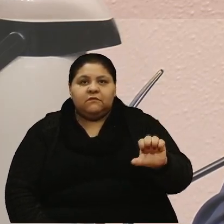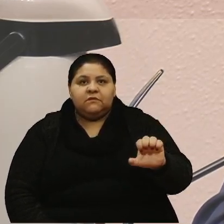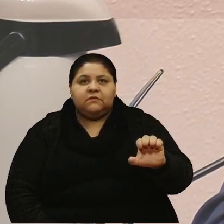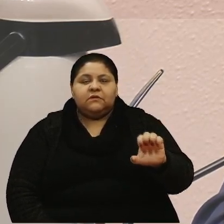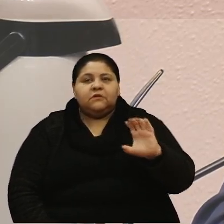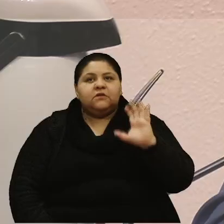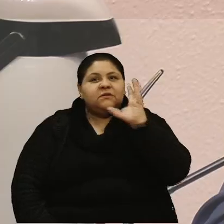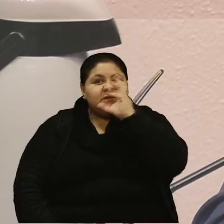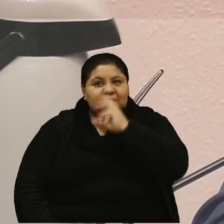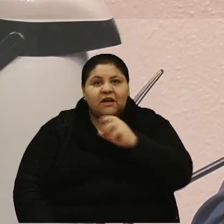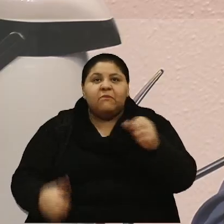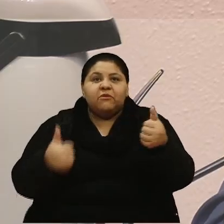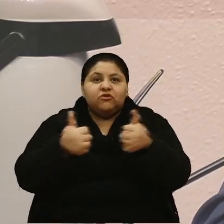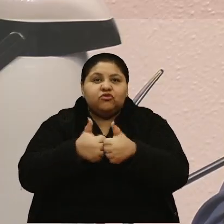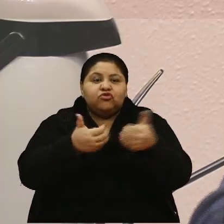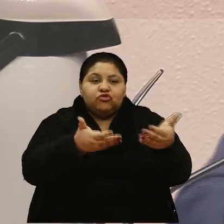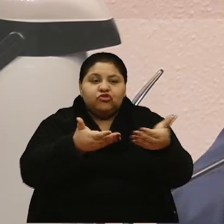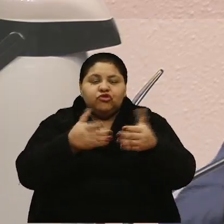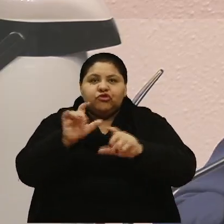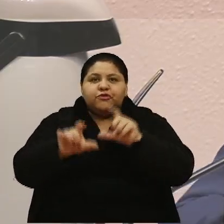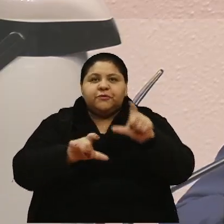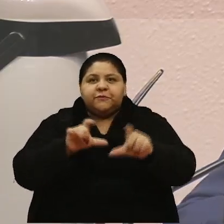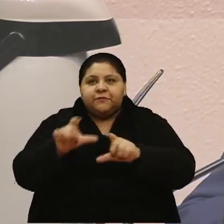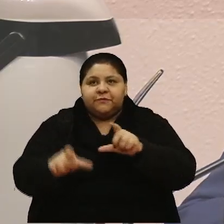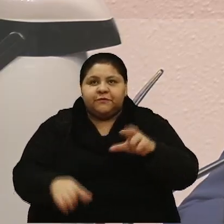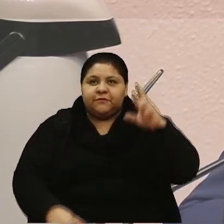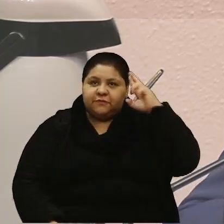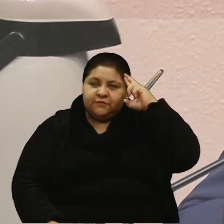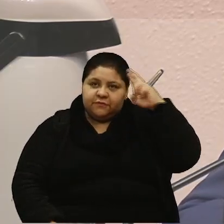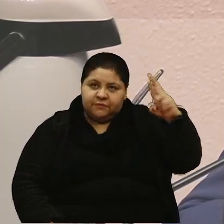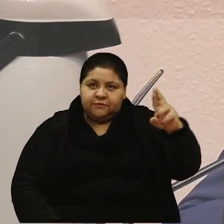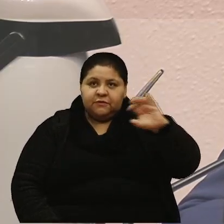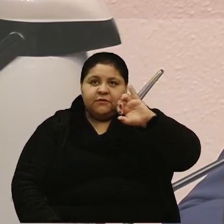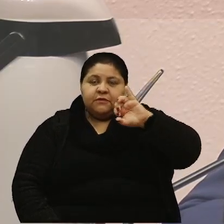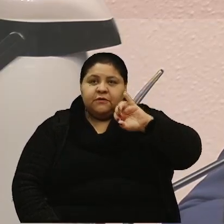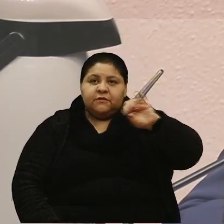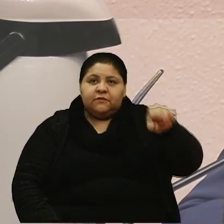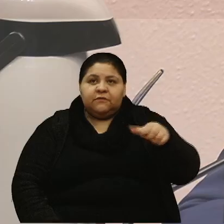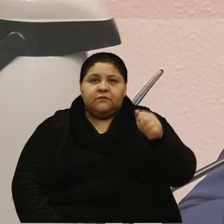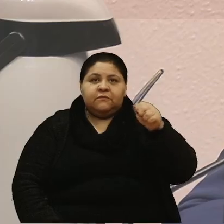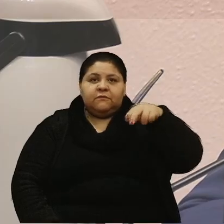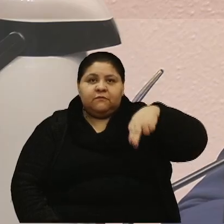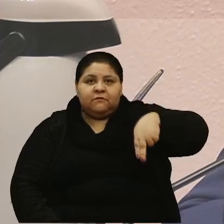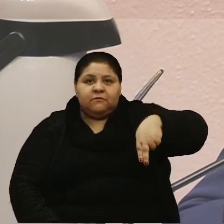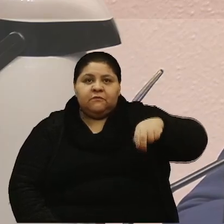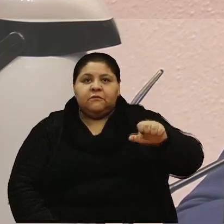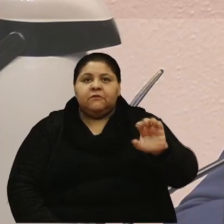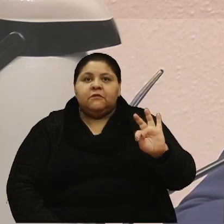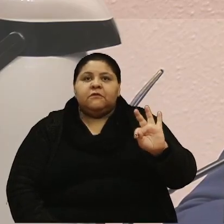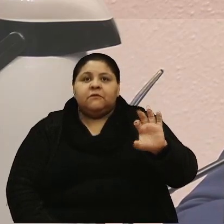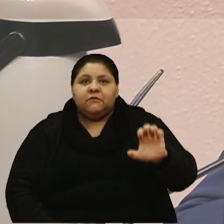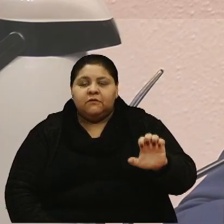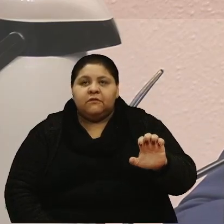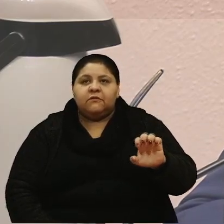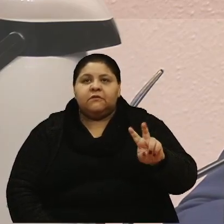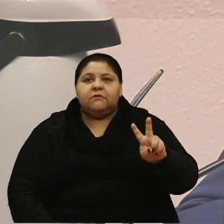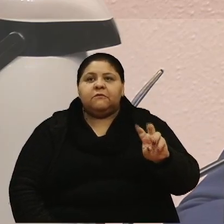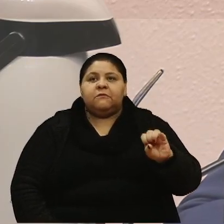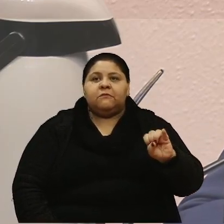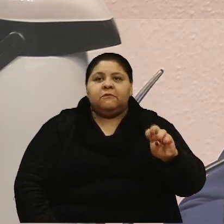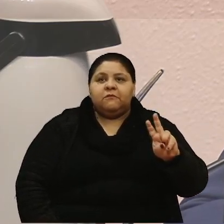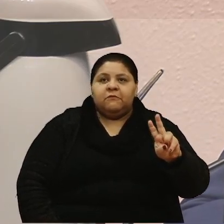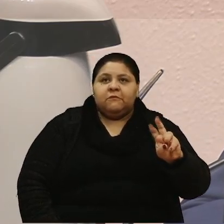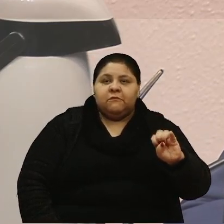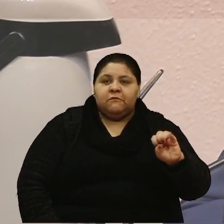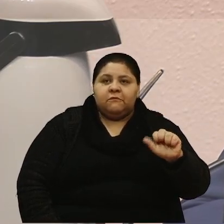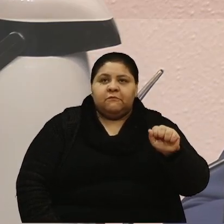sábado, recebendo a todas as pessoas, diretora da escola, Janete de Fátima Borges Santos, e a Viviane